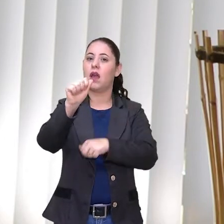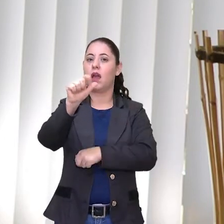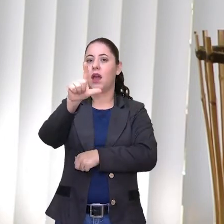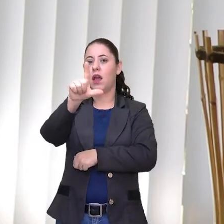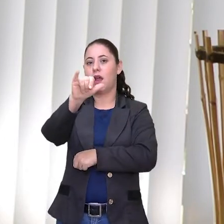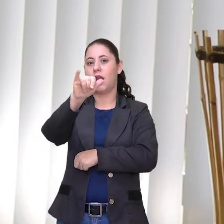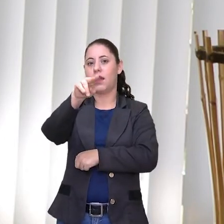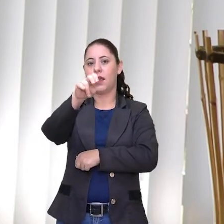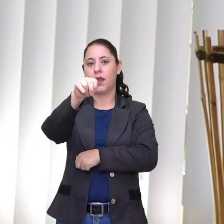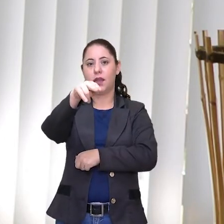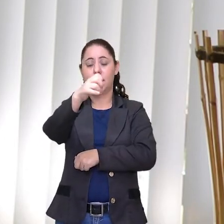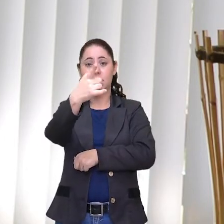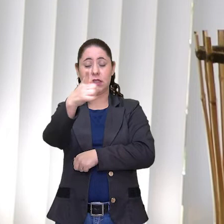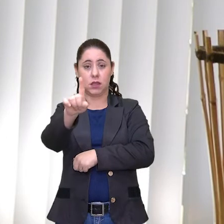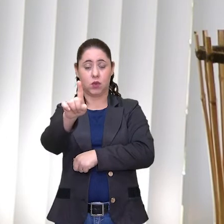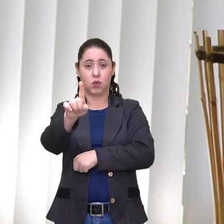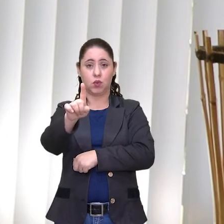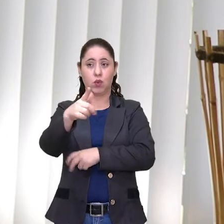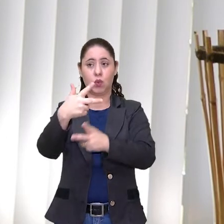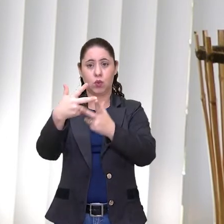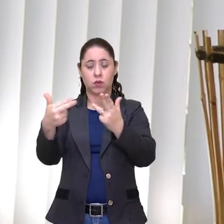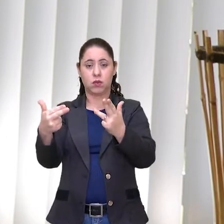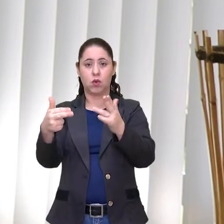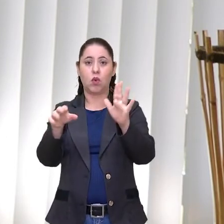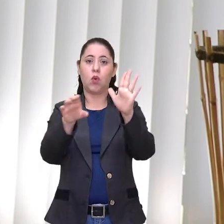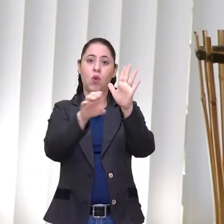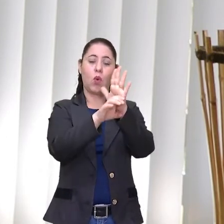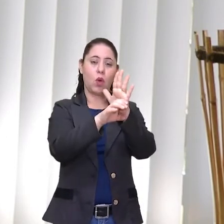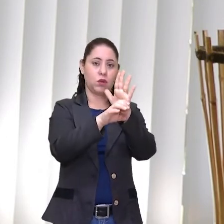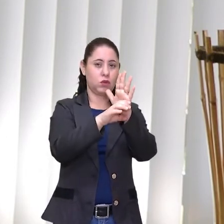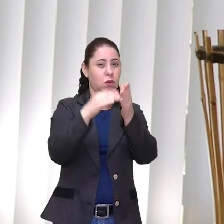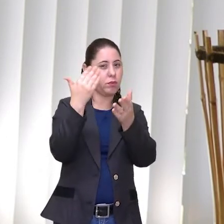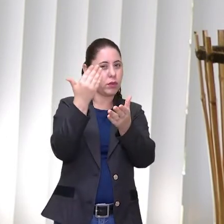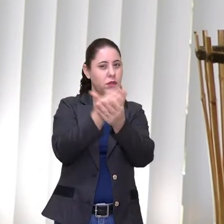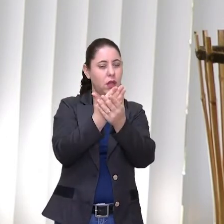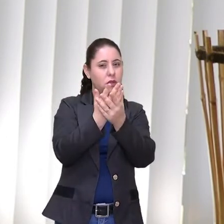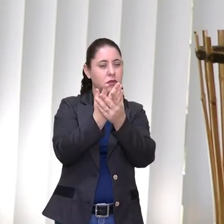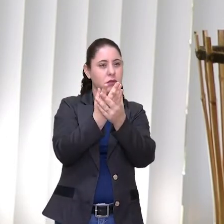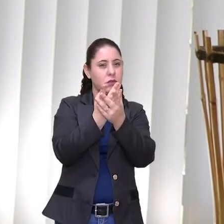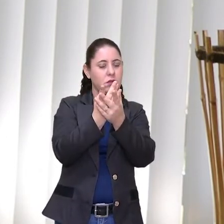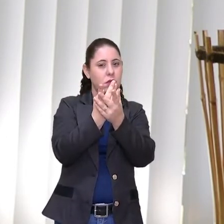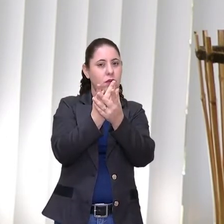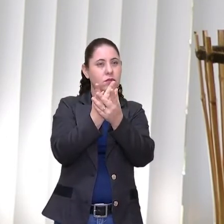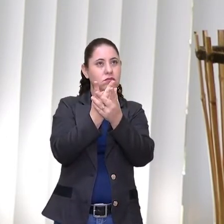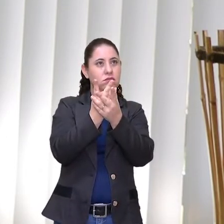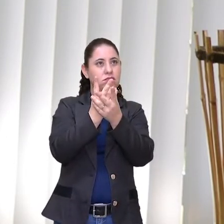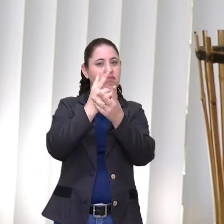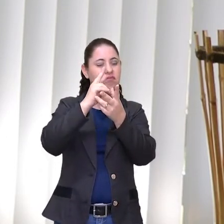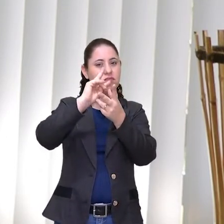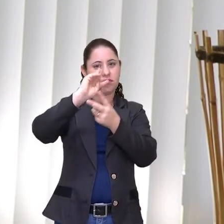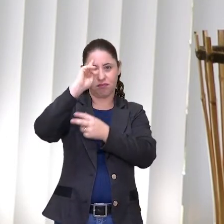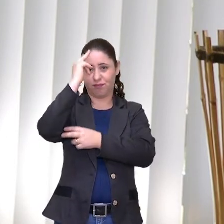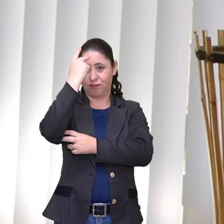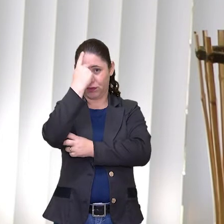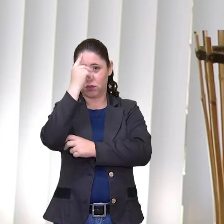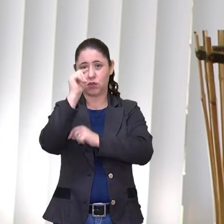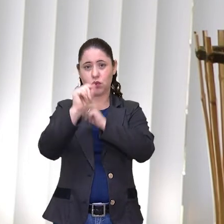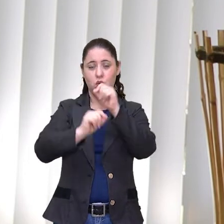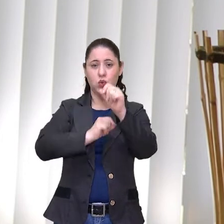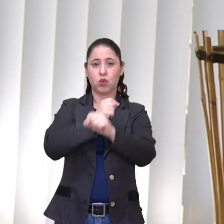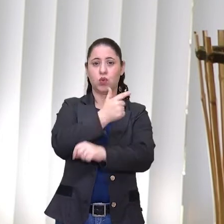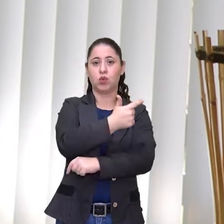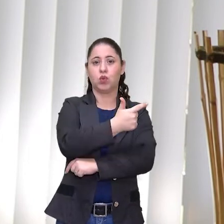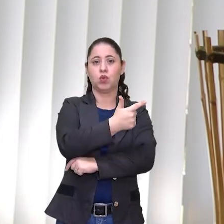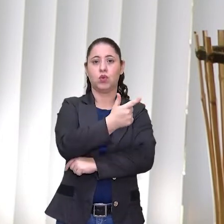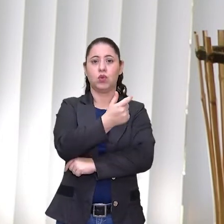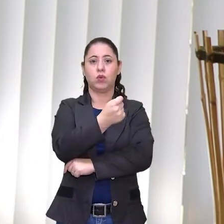de alienação dos bens. O Código de Processo Civil fez uma inversão em 2015.